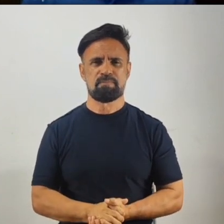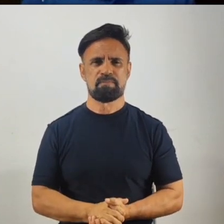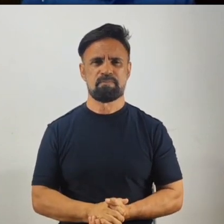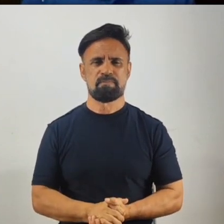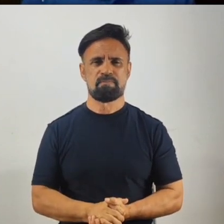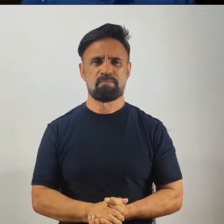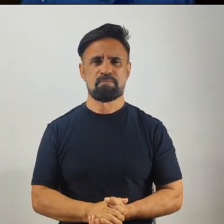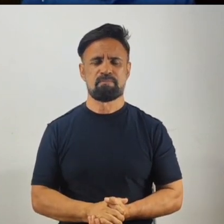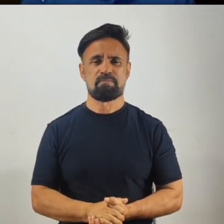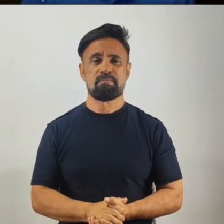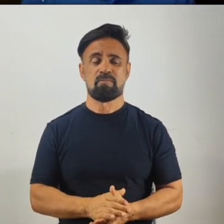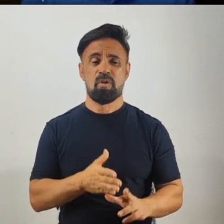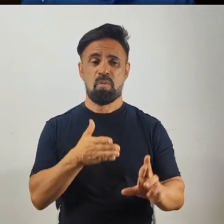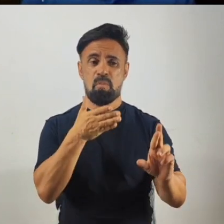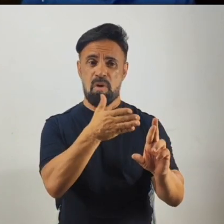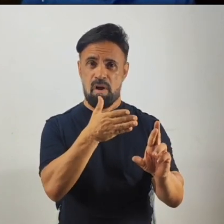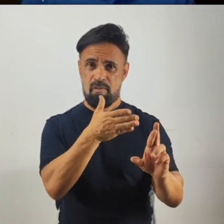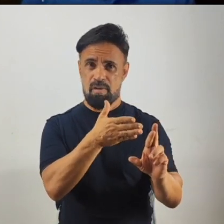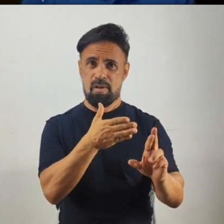de saúde.